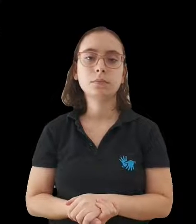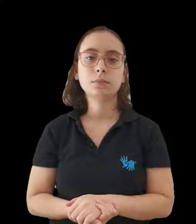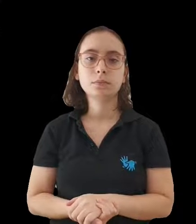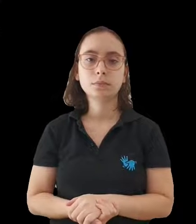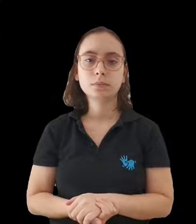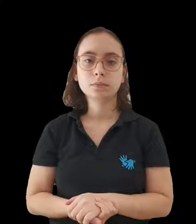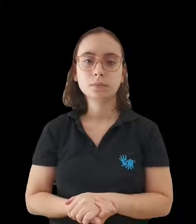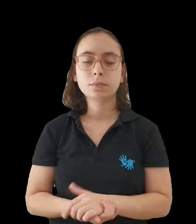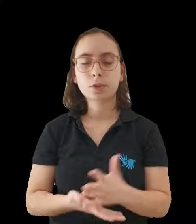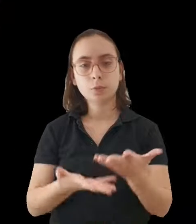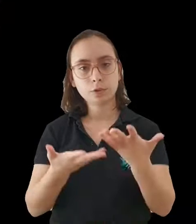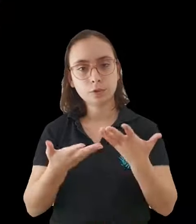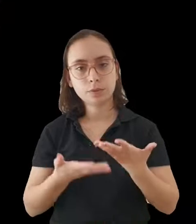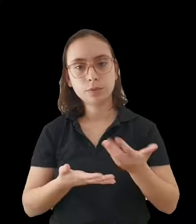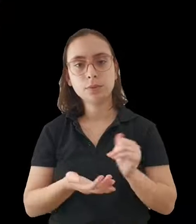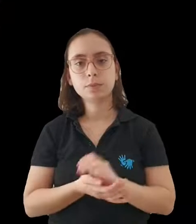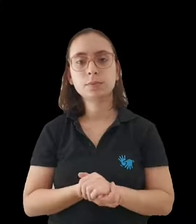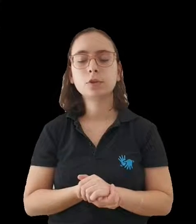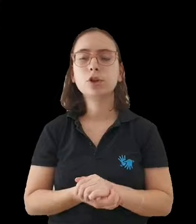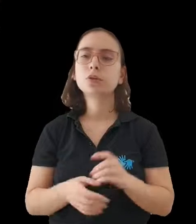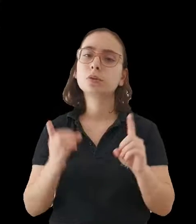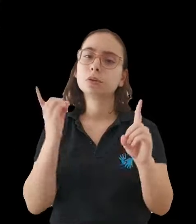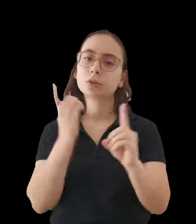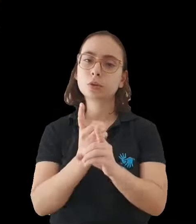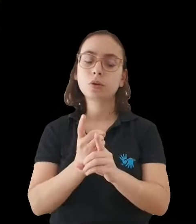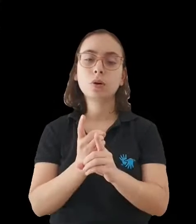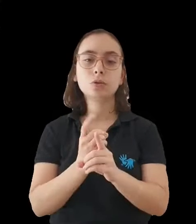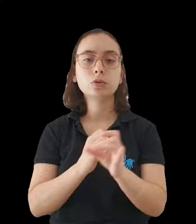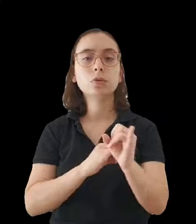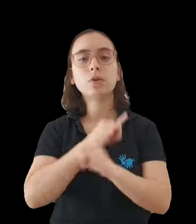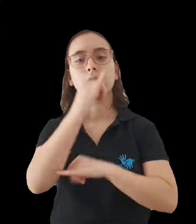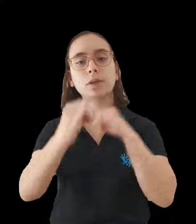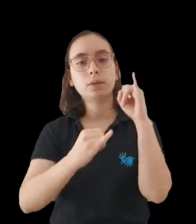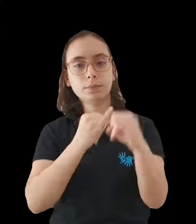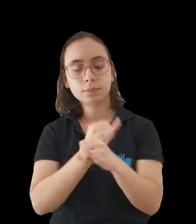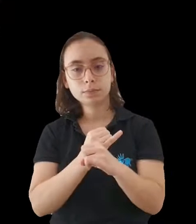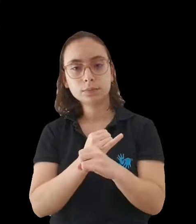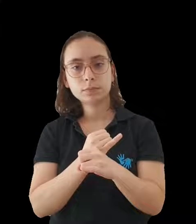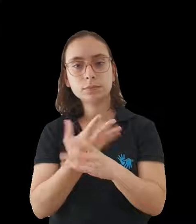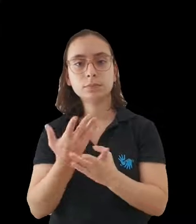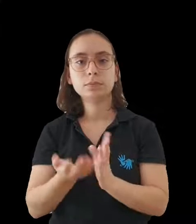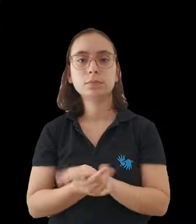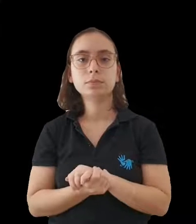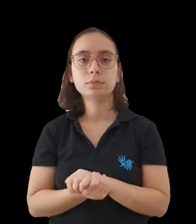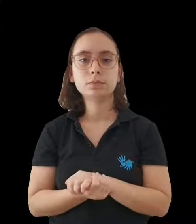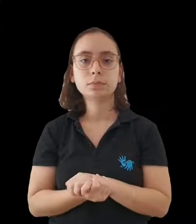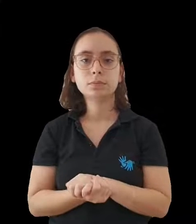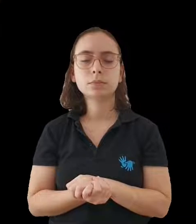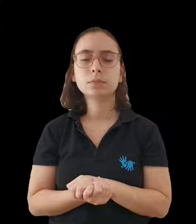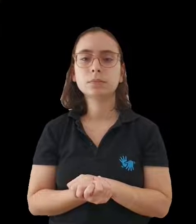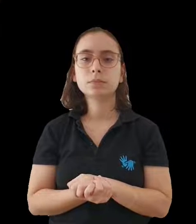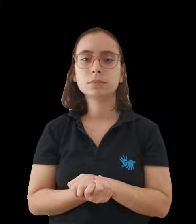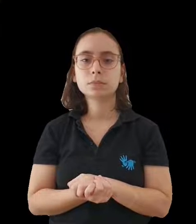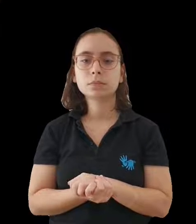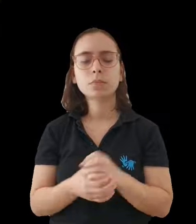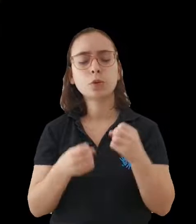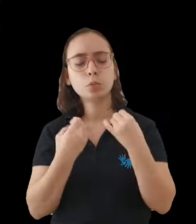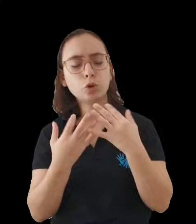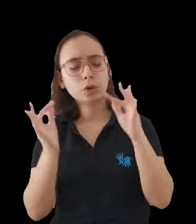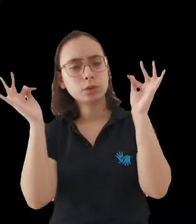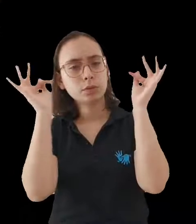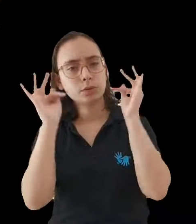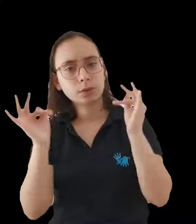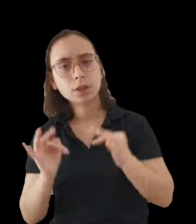virem, né, para esse nosso encontro virtual. E, ao mesmo tempo, dizer assim, que a gente está muito